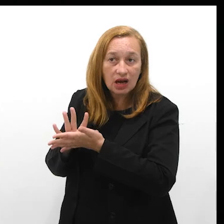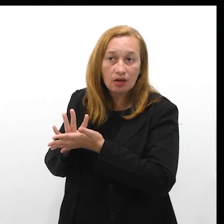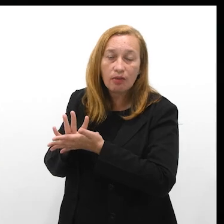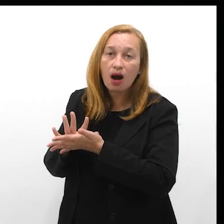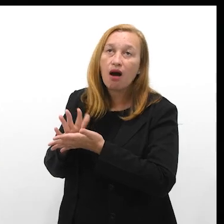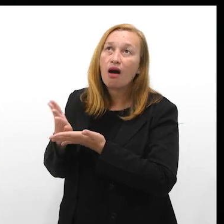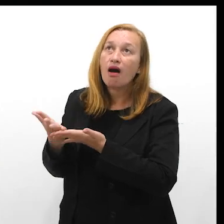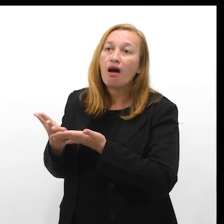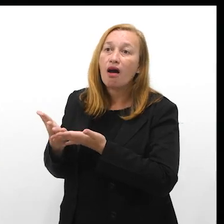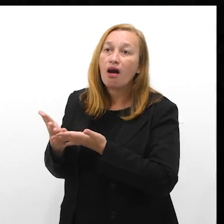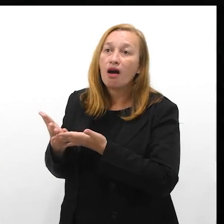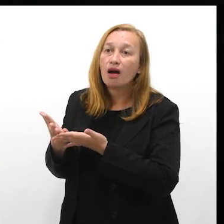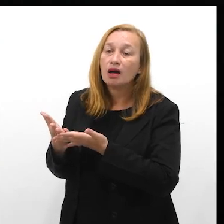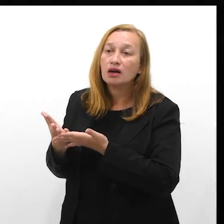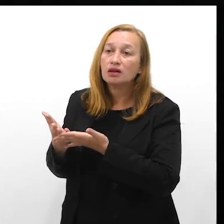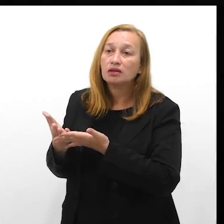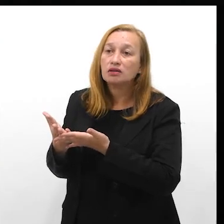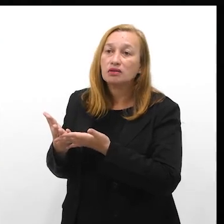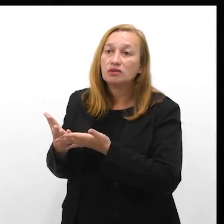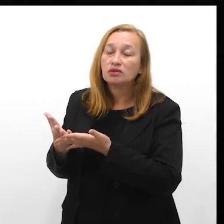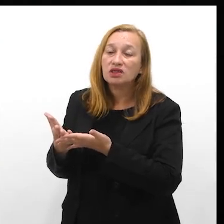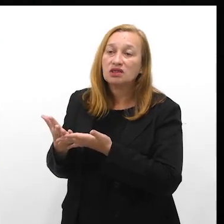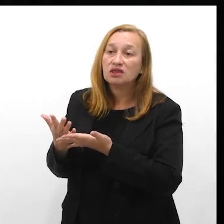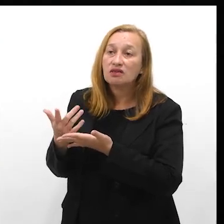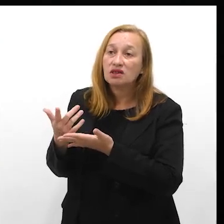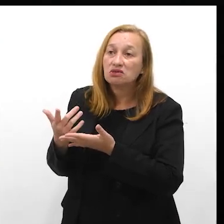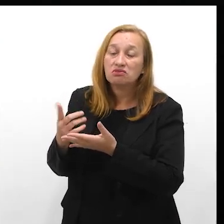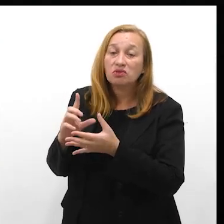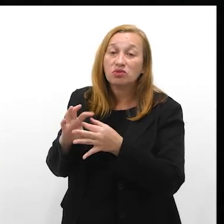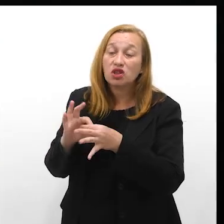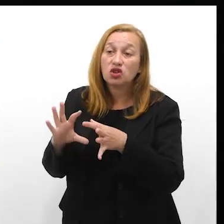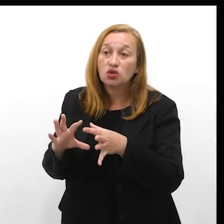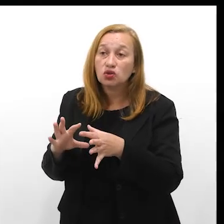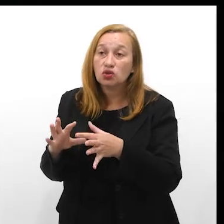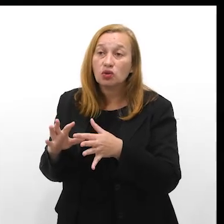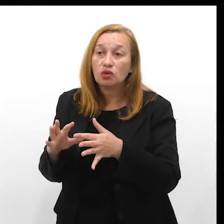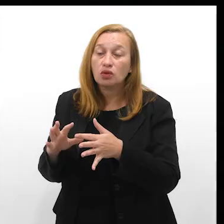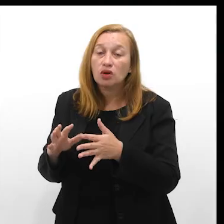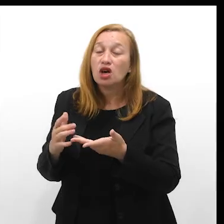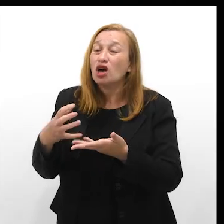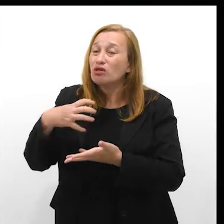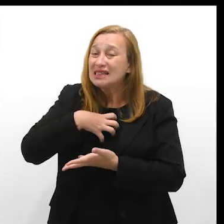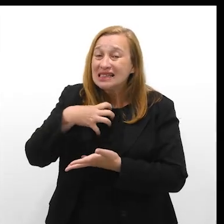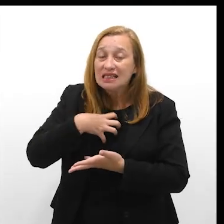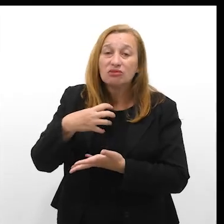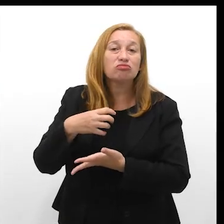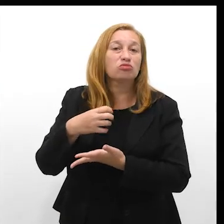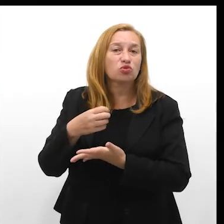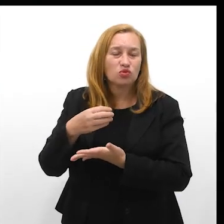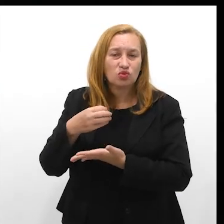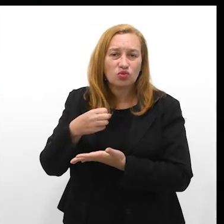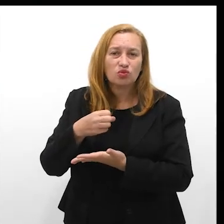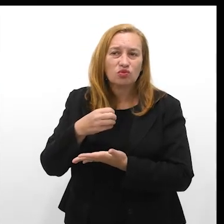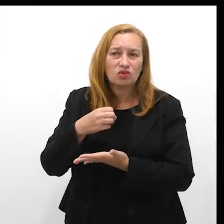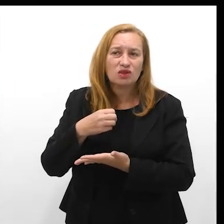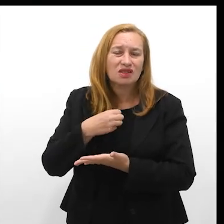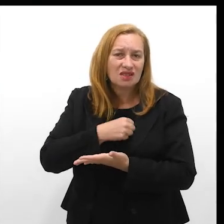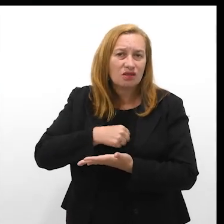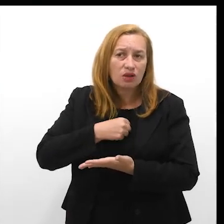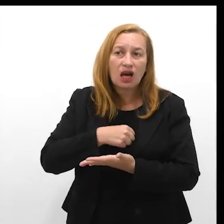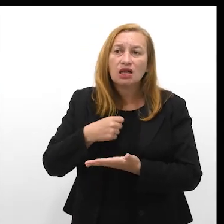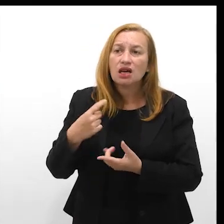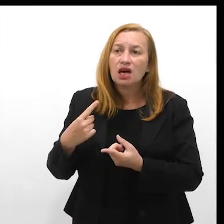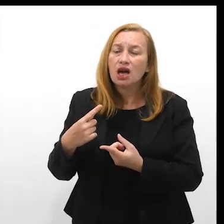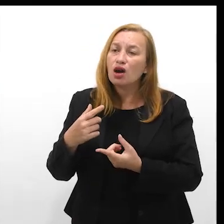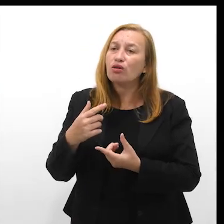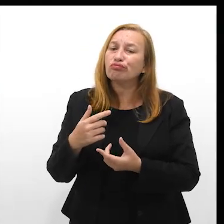de... Né, o Rivelino acabou não deixando. Então, eu sinto muito falta disso, né? Eu